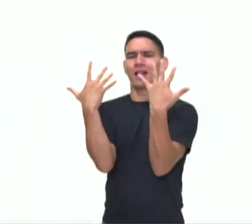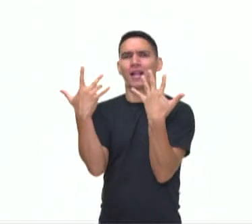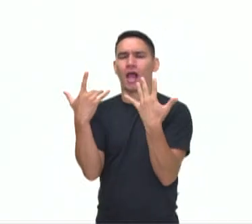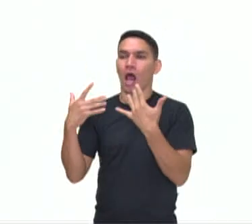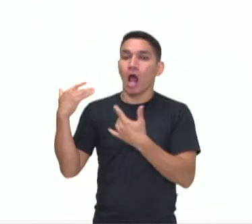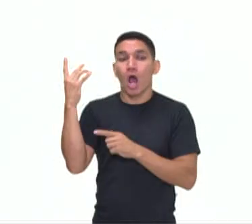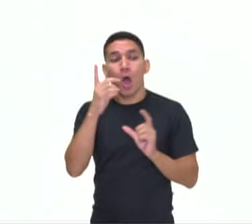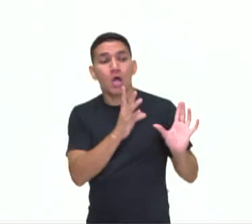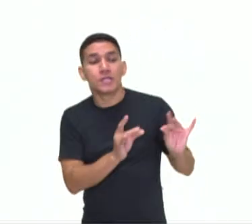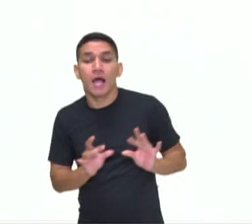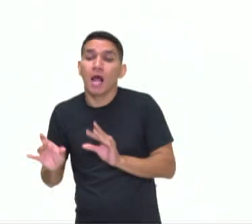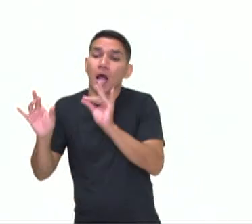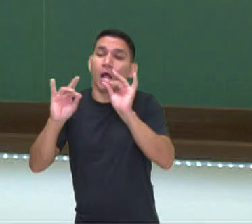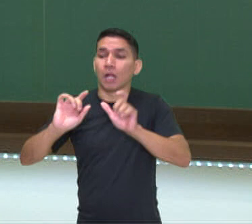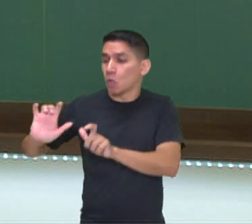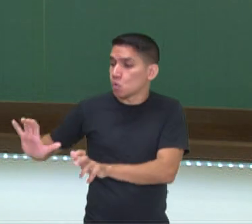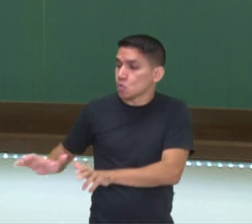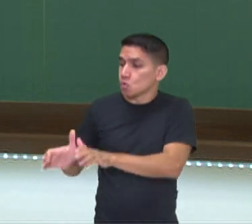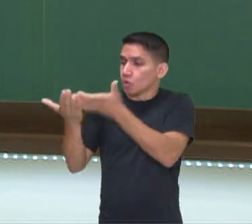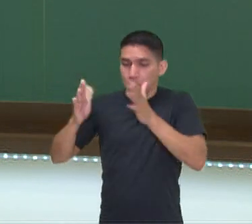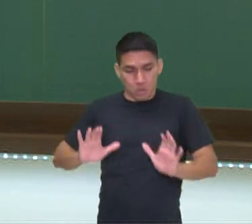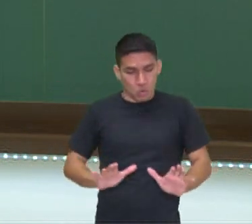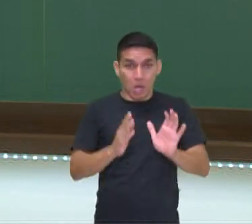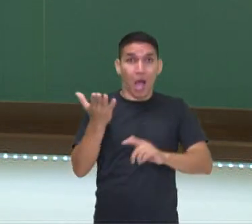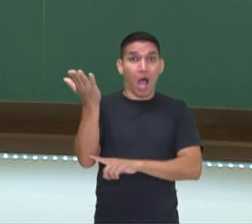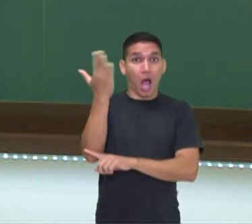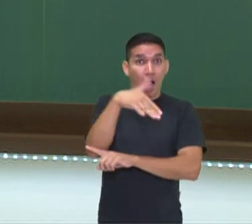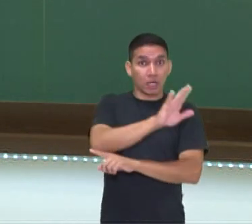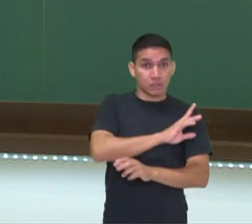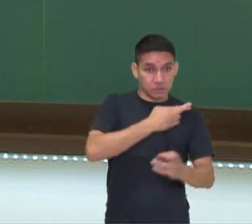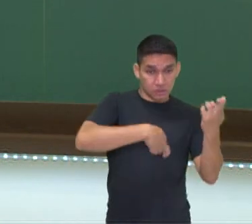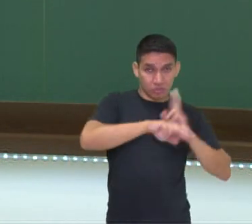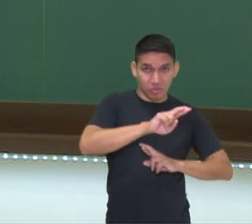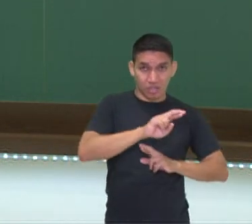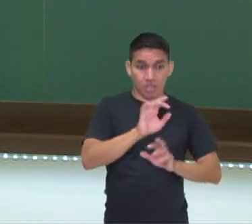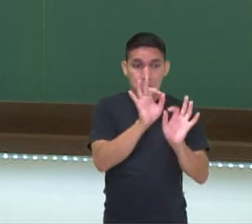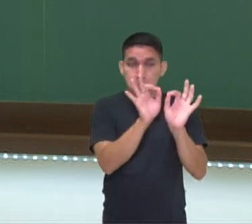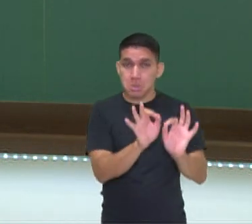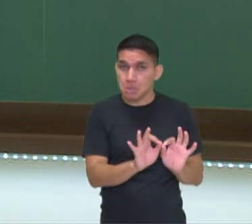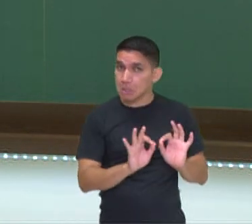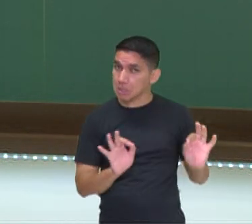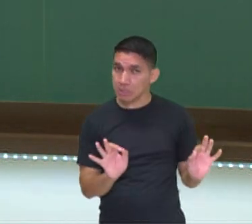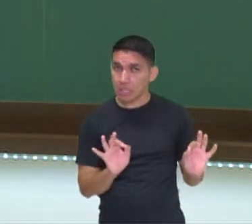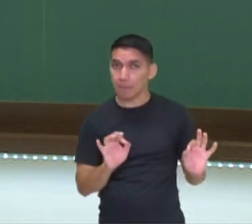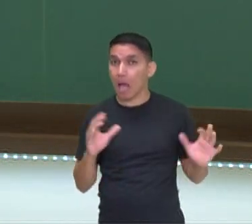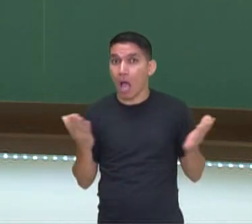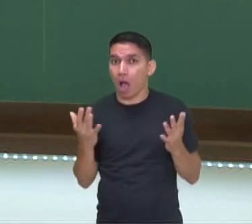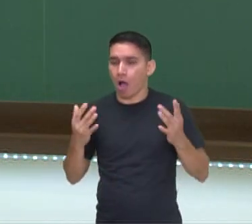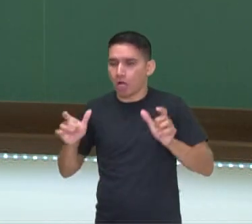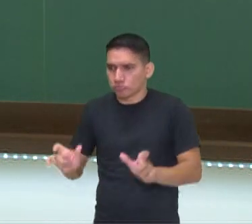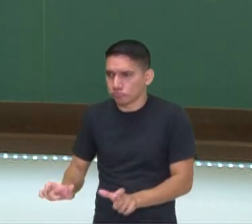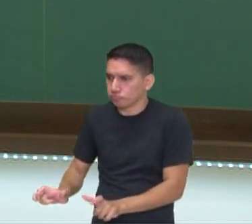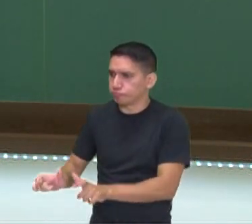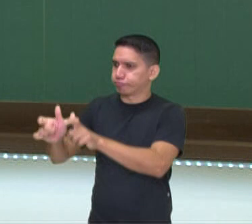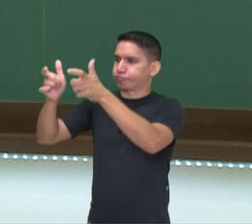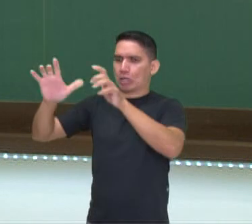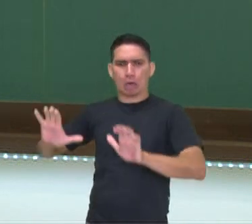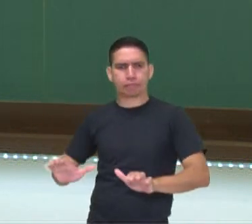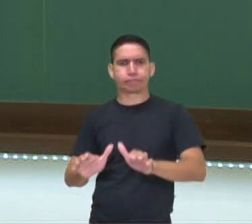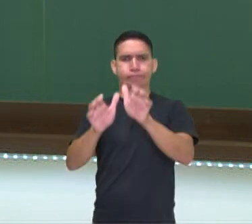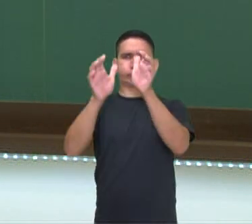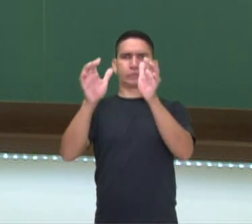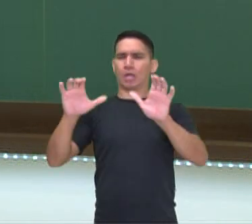curvas. As colunas, que no Renascimento eram simples, elas passam a ser duplicadas para enaltecer a grandiosidade